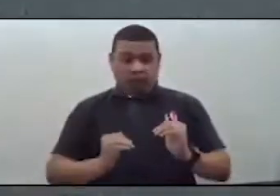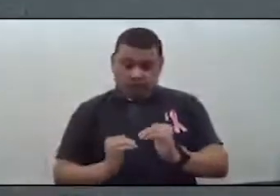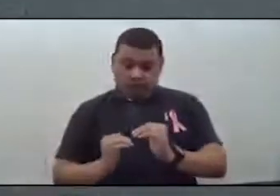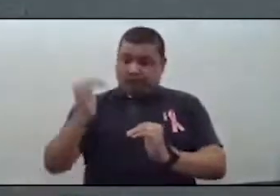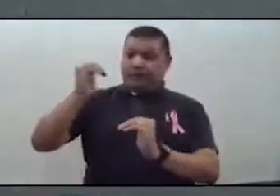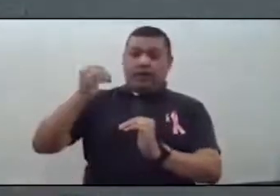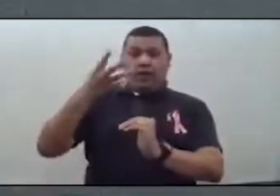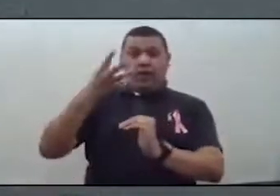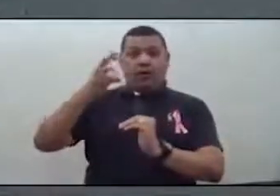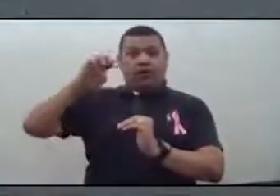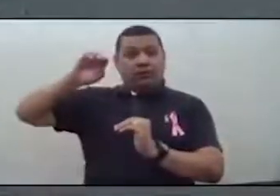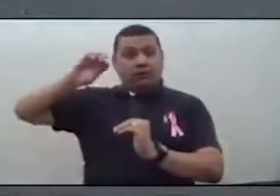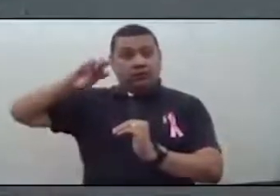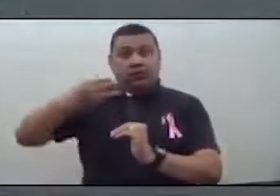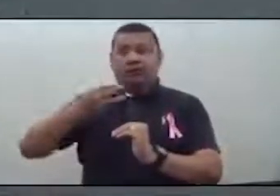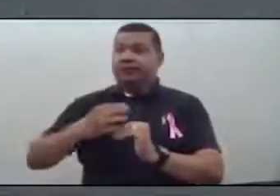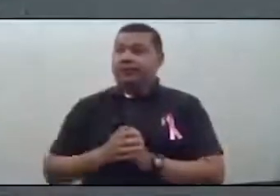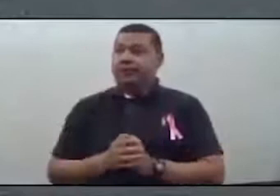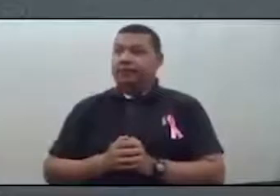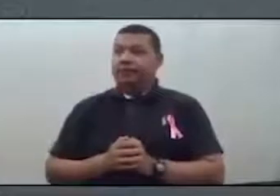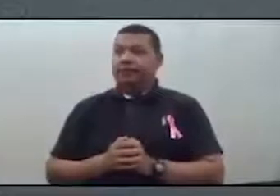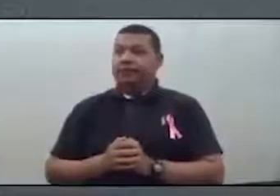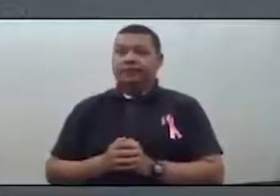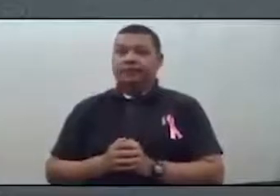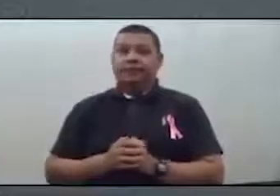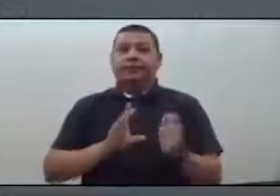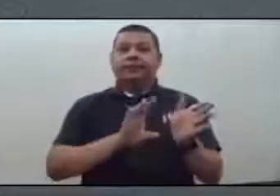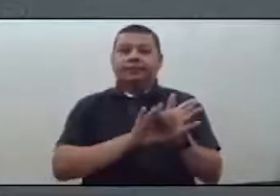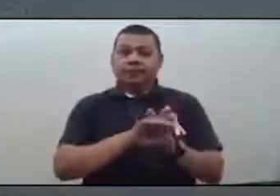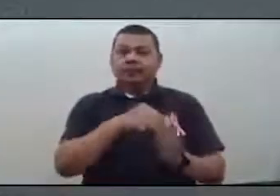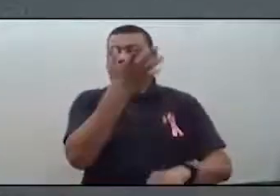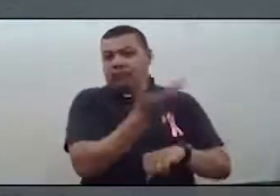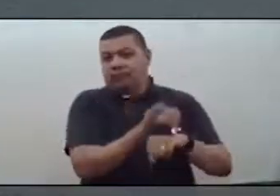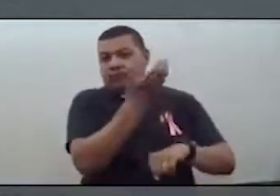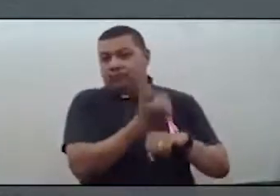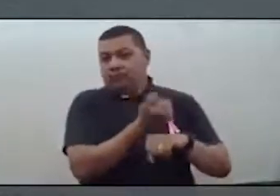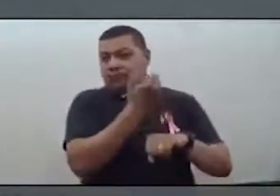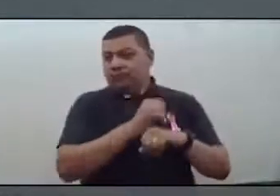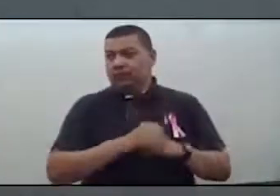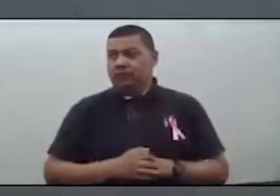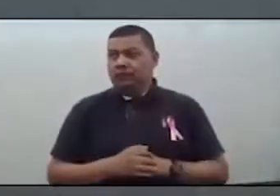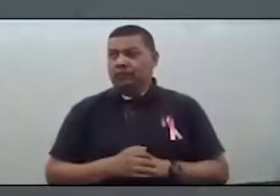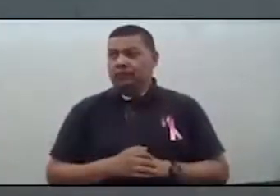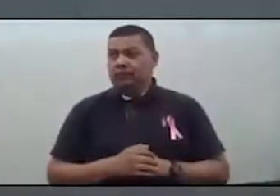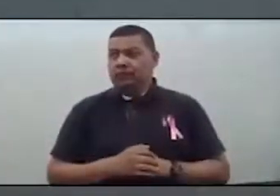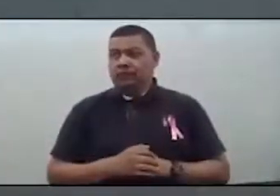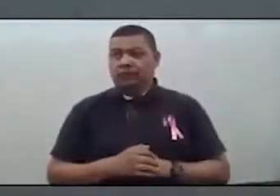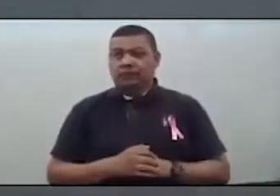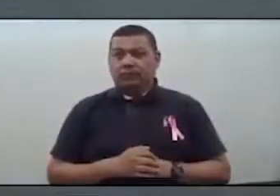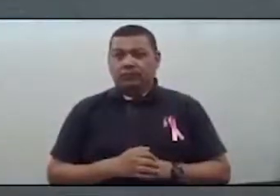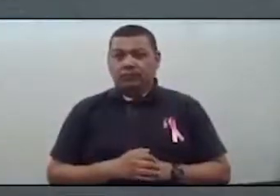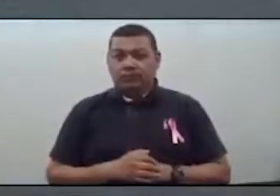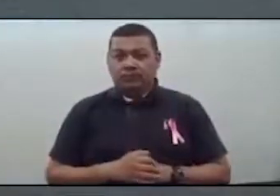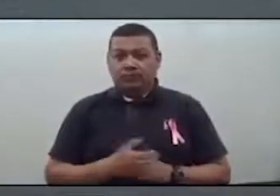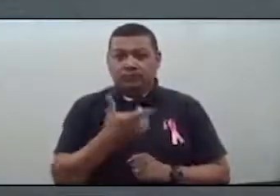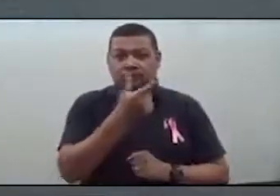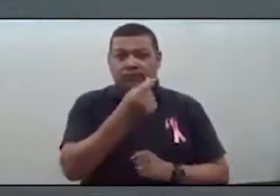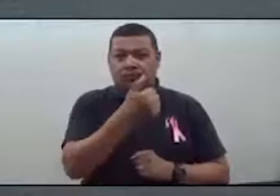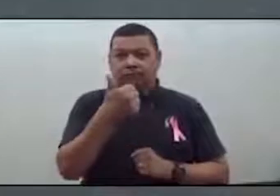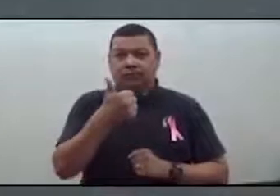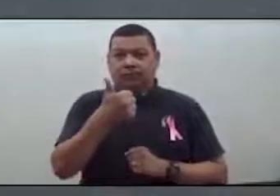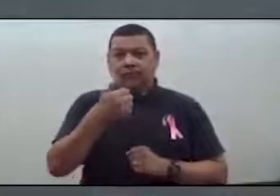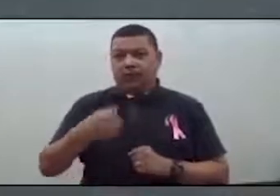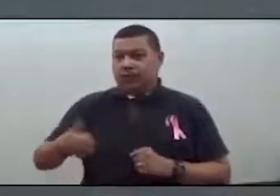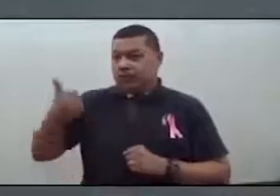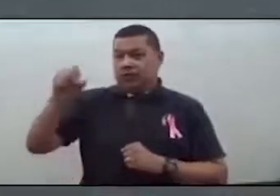R$4.847.000. Veja bem, Cacoal arrecada e arrecada muito. O superávit nosso, aproximadamente para 2021, é de